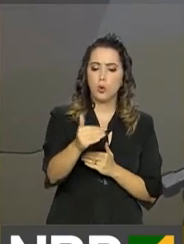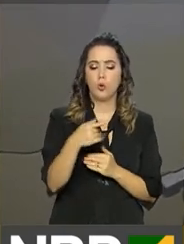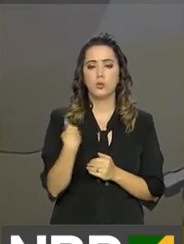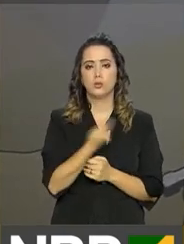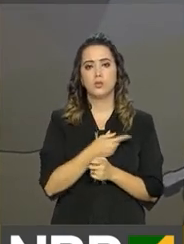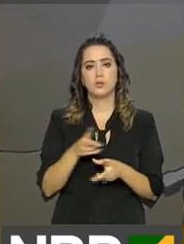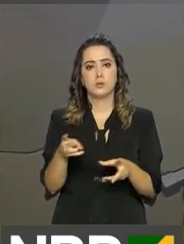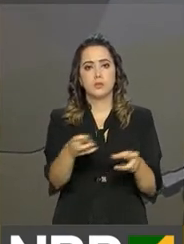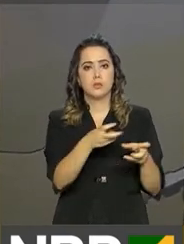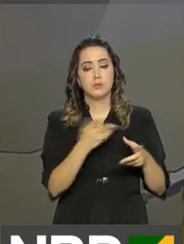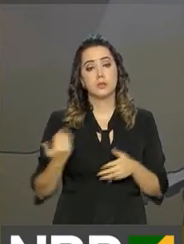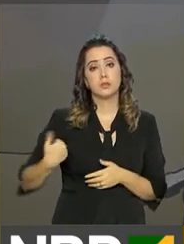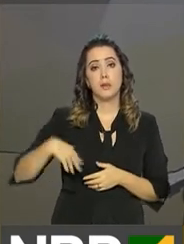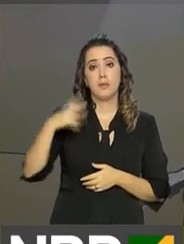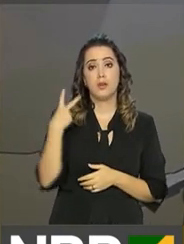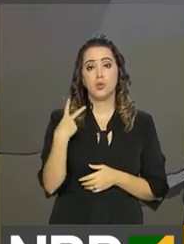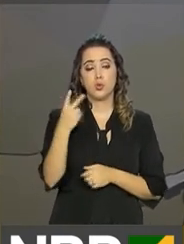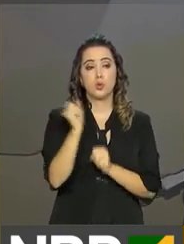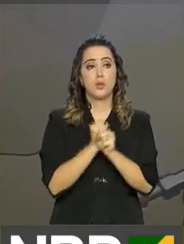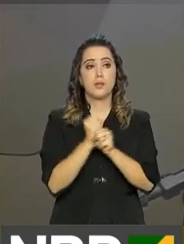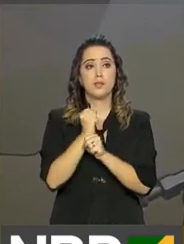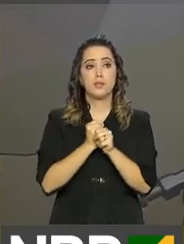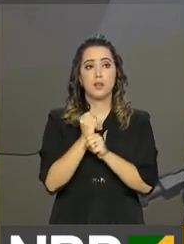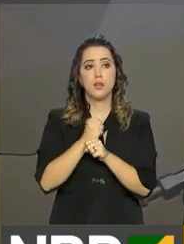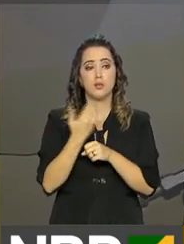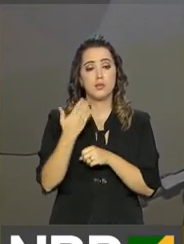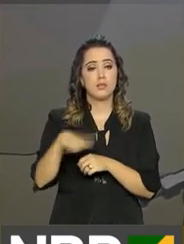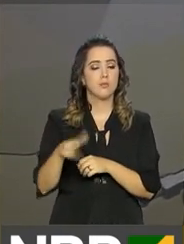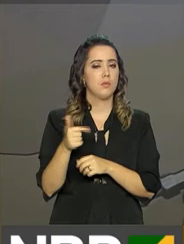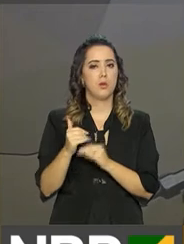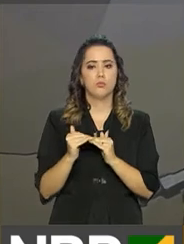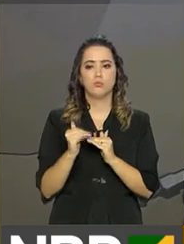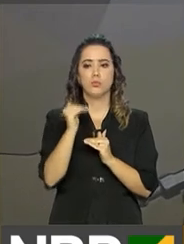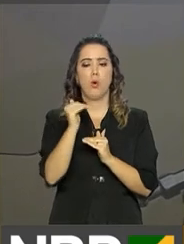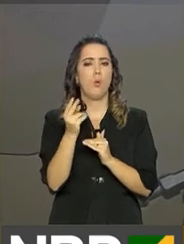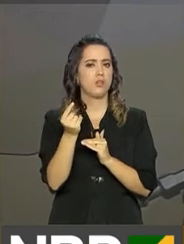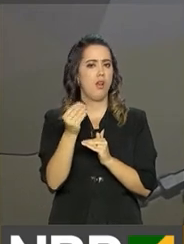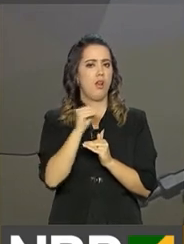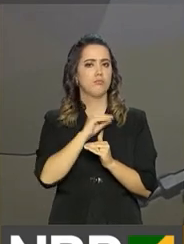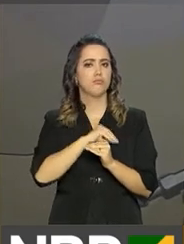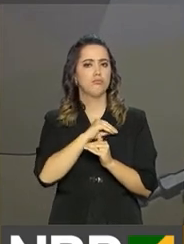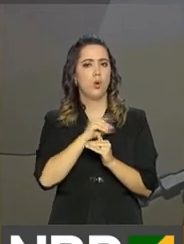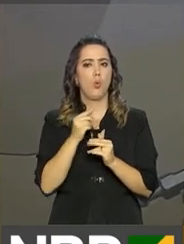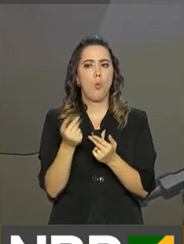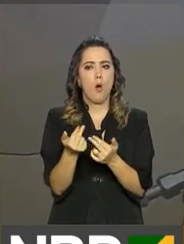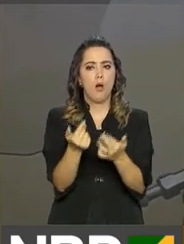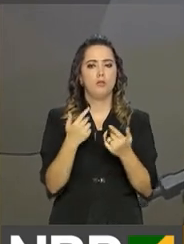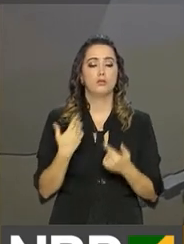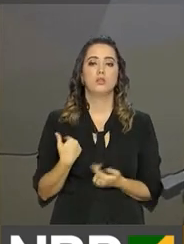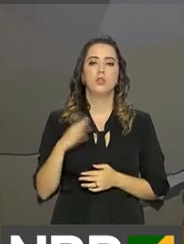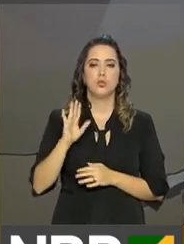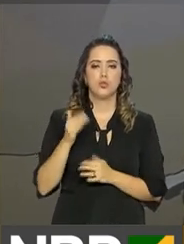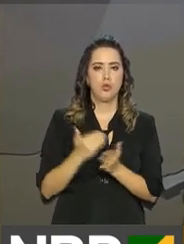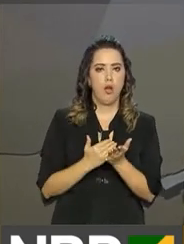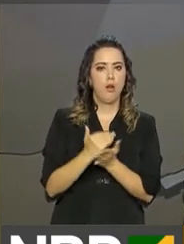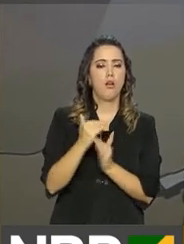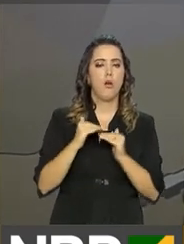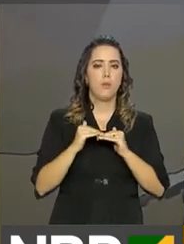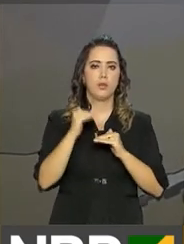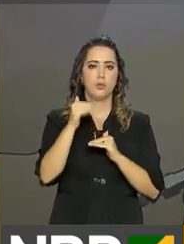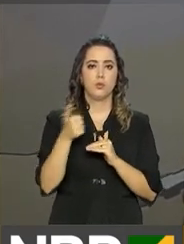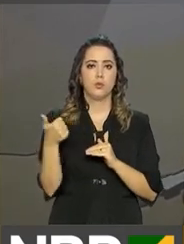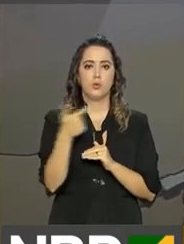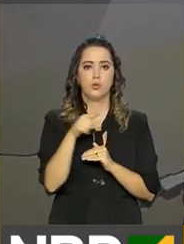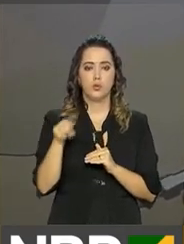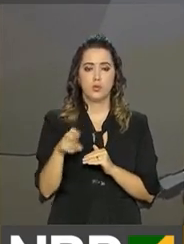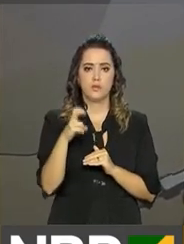nós verificamos que há mais de 2 anos e meio não se aumentava o valor do Bolsa Família. Nós aumentamos logo no começo. Aumentei em 12,5% e agora já